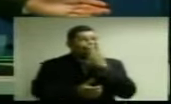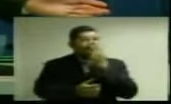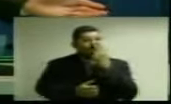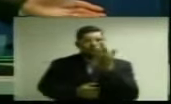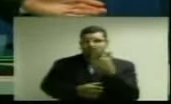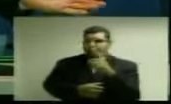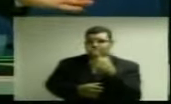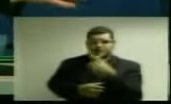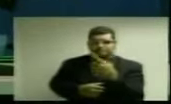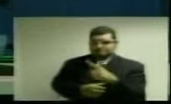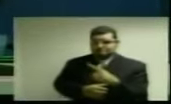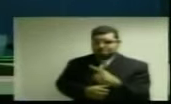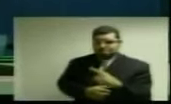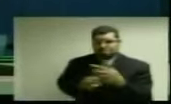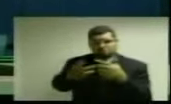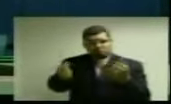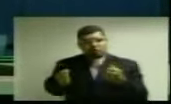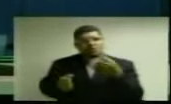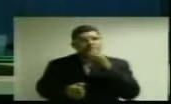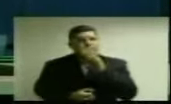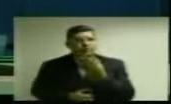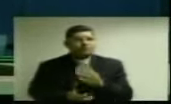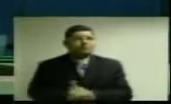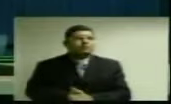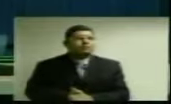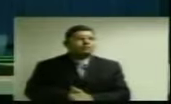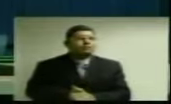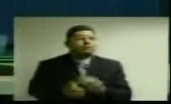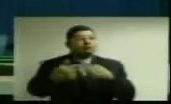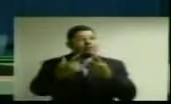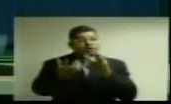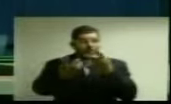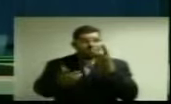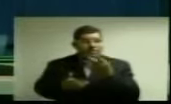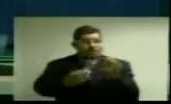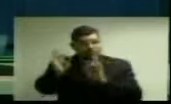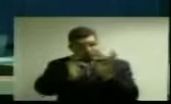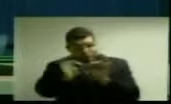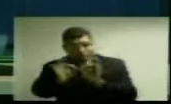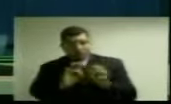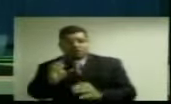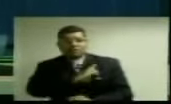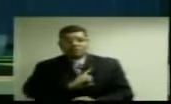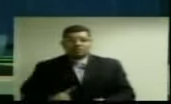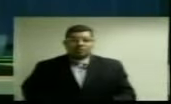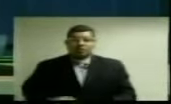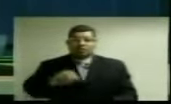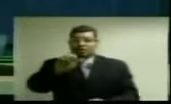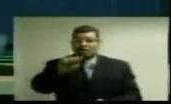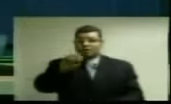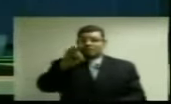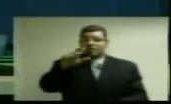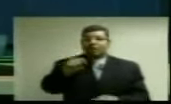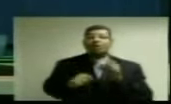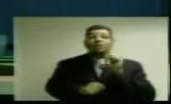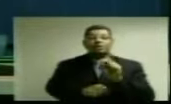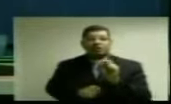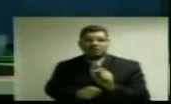parece que não há uma coerência. Mas o que eu quero propor aqui, deputado Abdala,